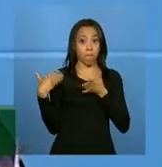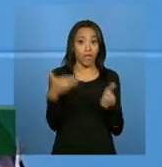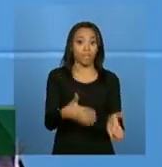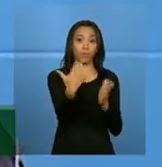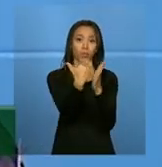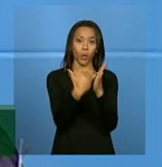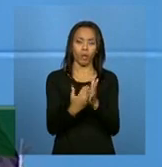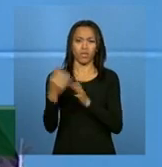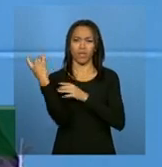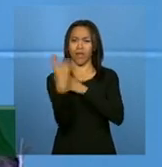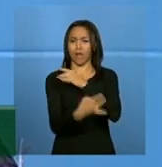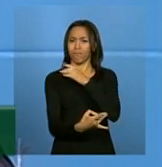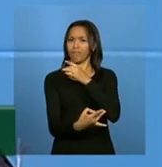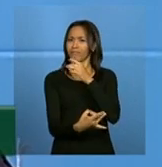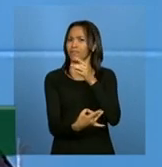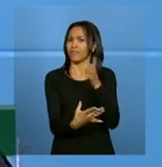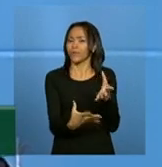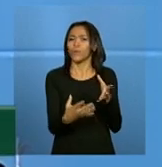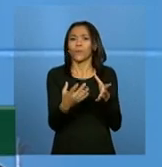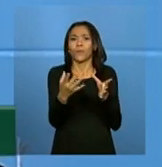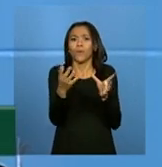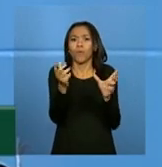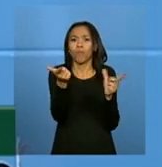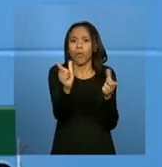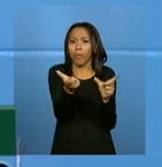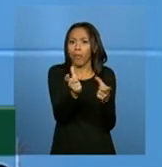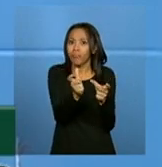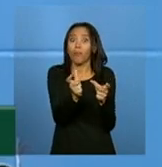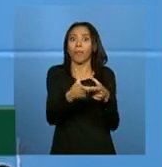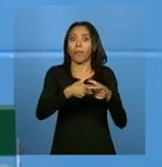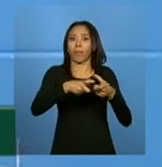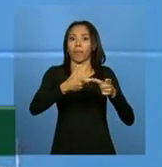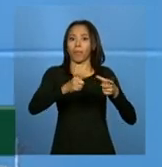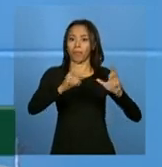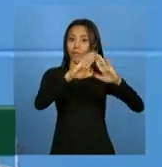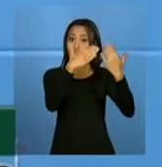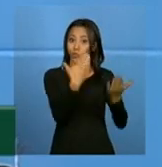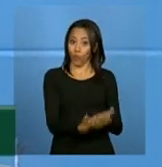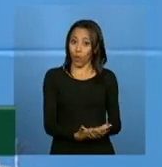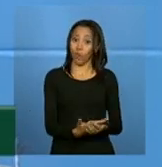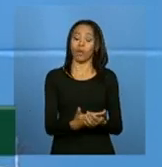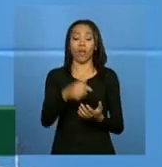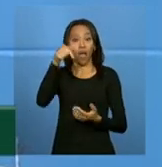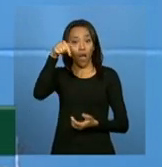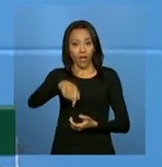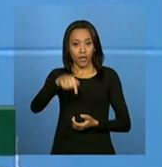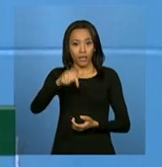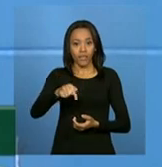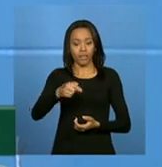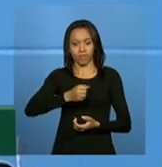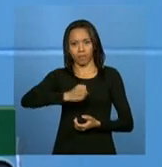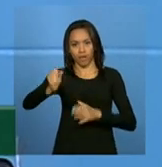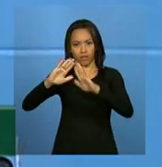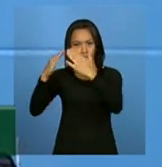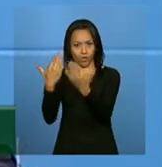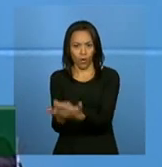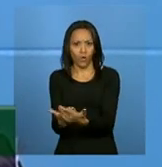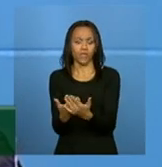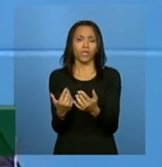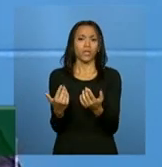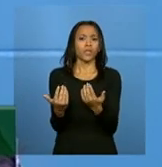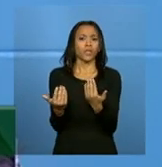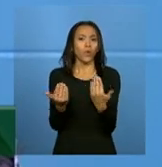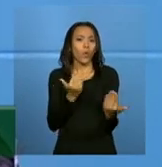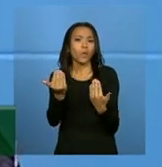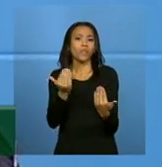de evasão escolar muito inferior à média das crianças no Brasil na rede pública, como em